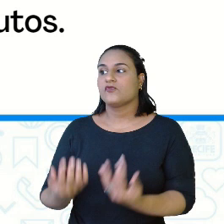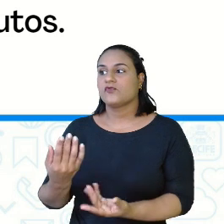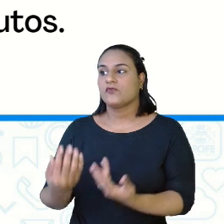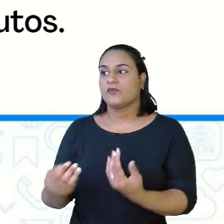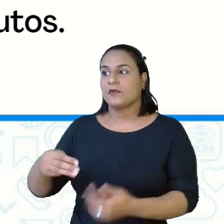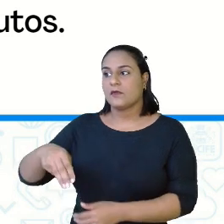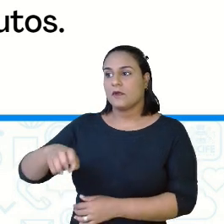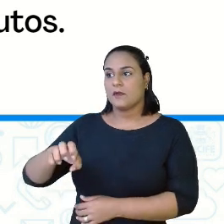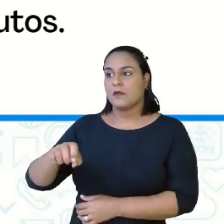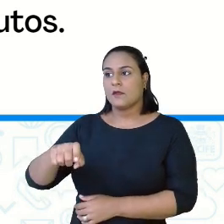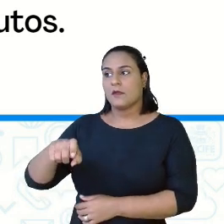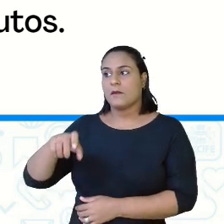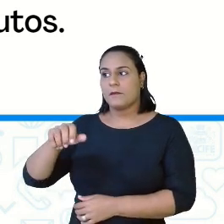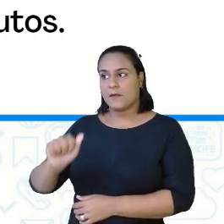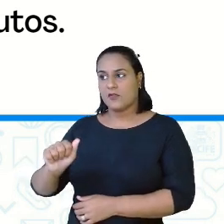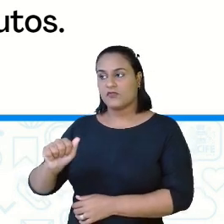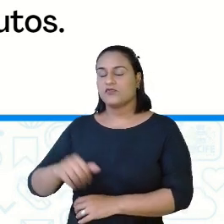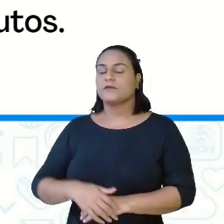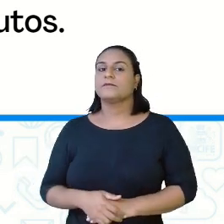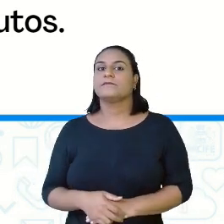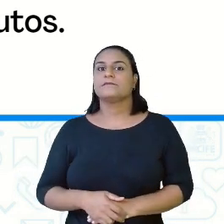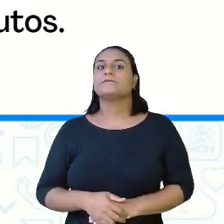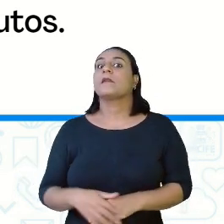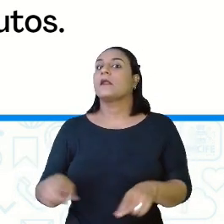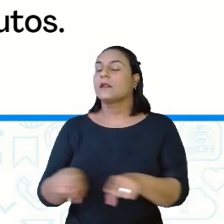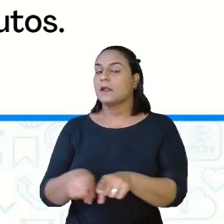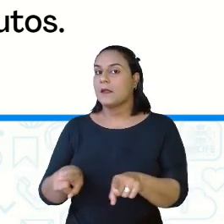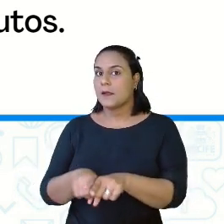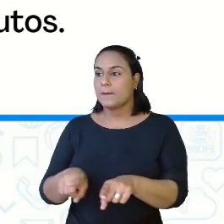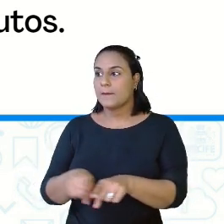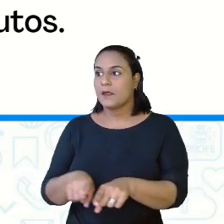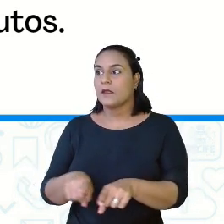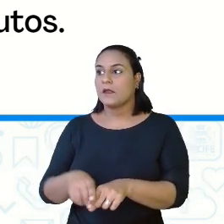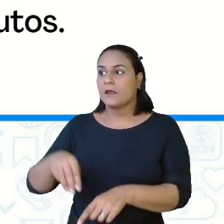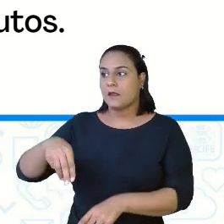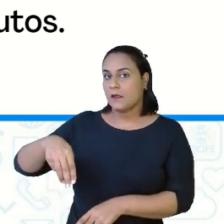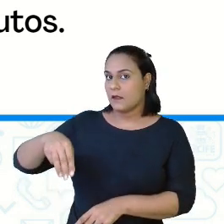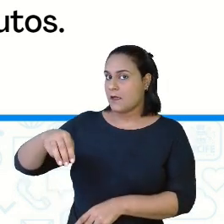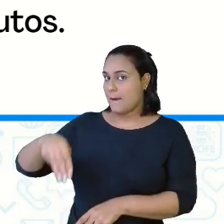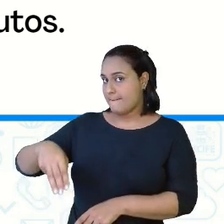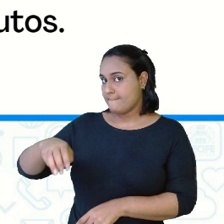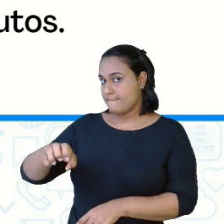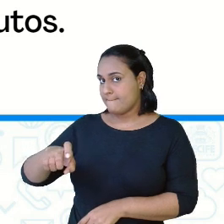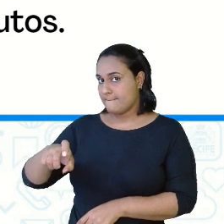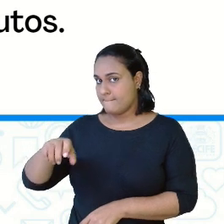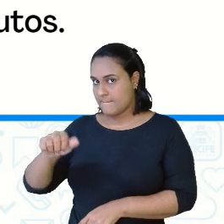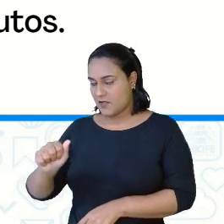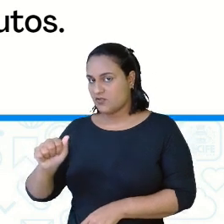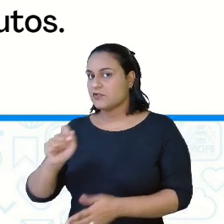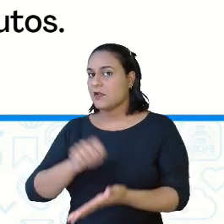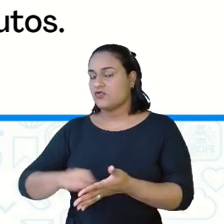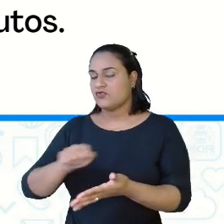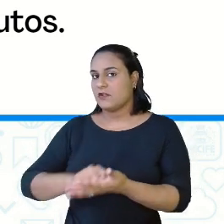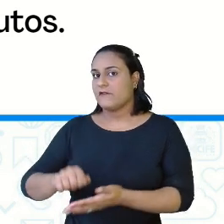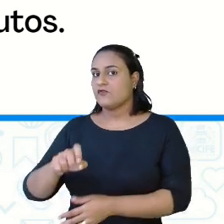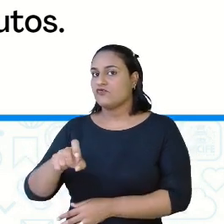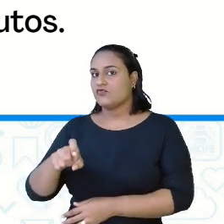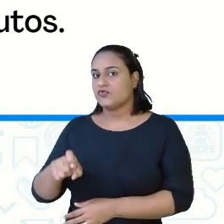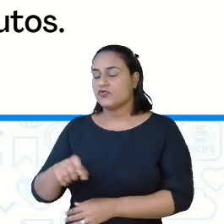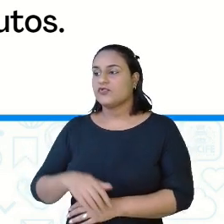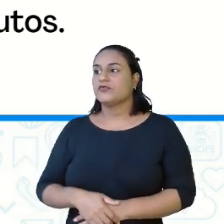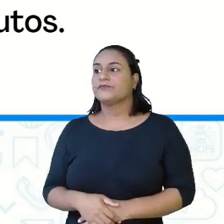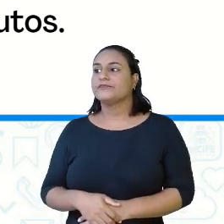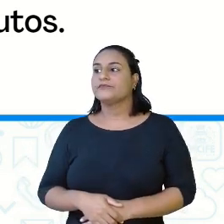mexa o recheio por 5 minutos. Também a palavra mexa é com X, recheio com CH. E ela tem